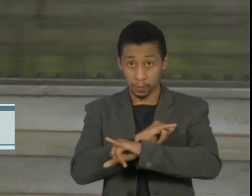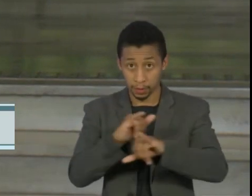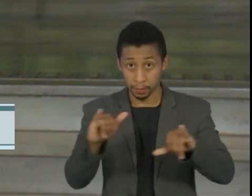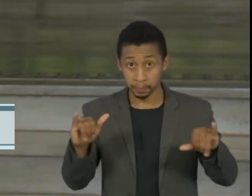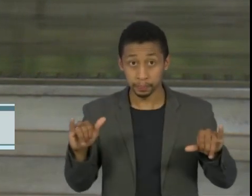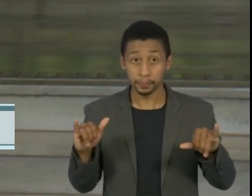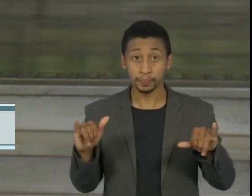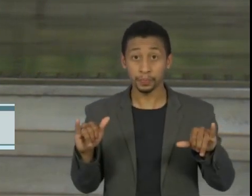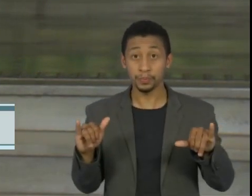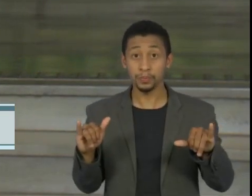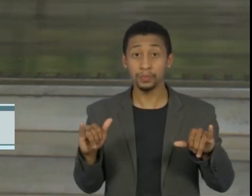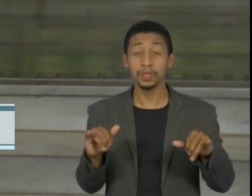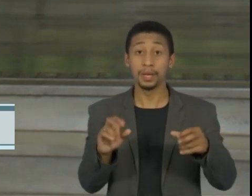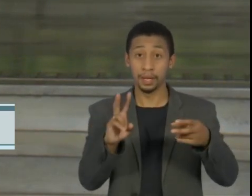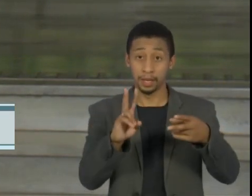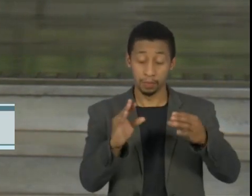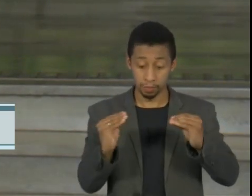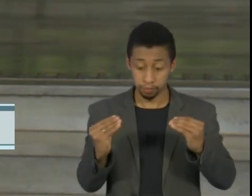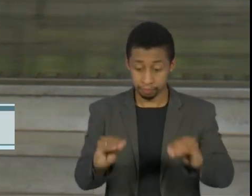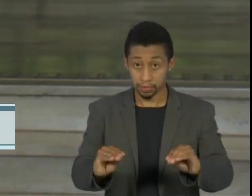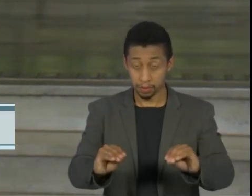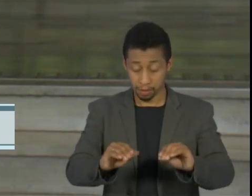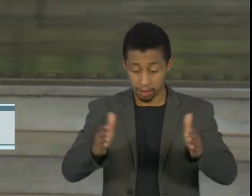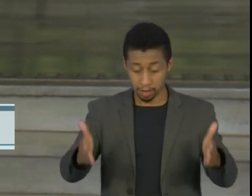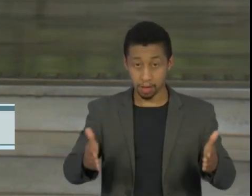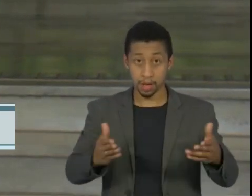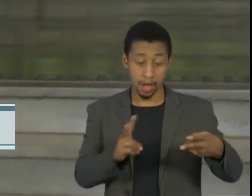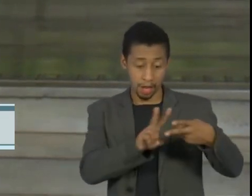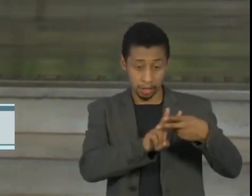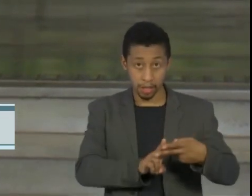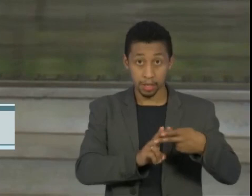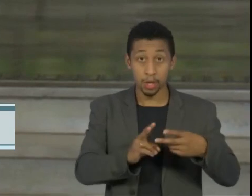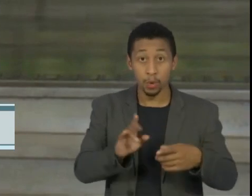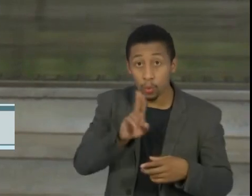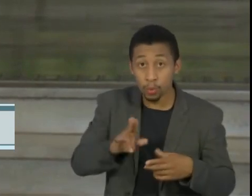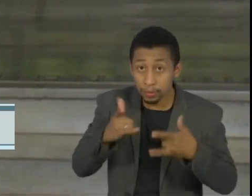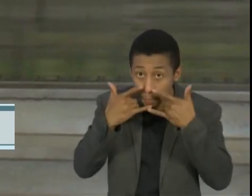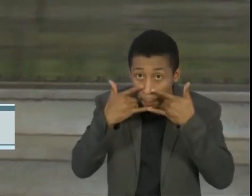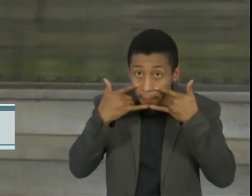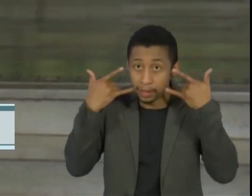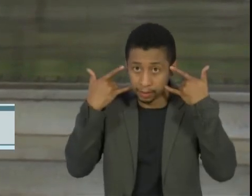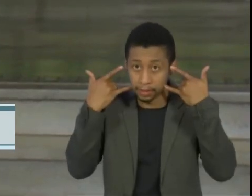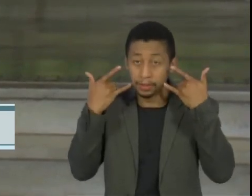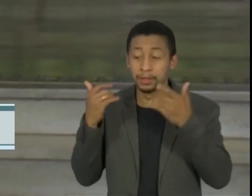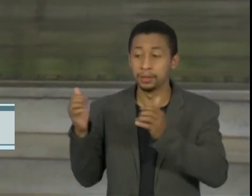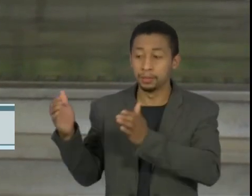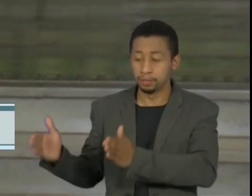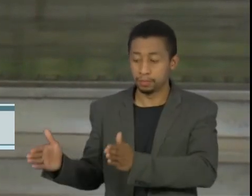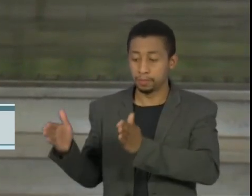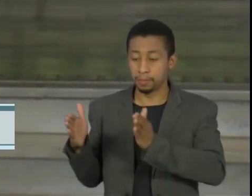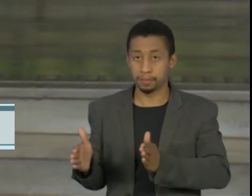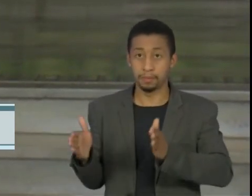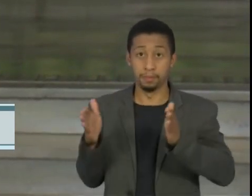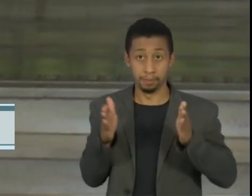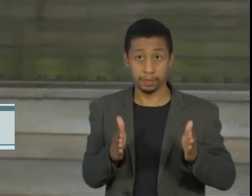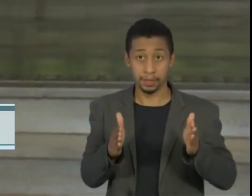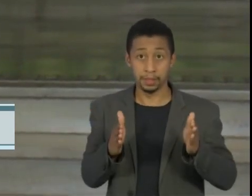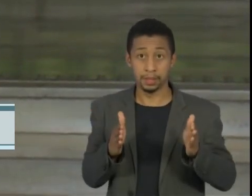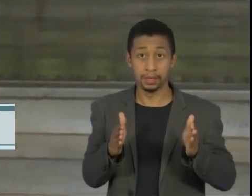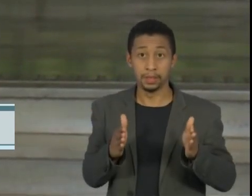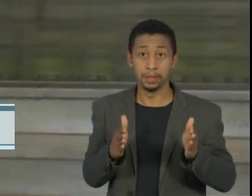aqui, hashtag use máscara, nós estamos considerando que nesta etapa do Plano São Paulo, nós já